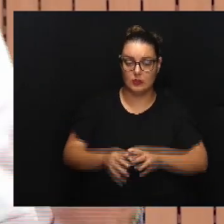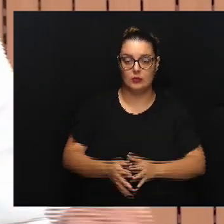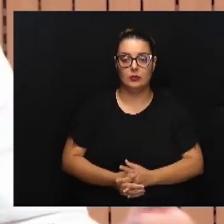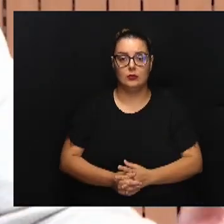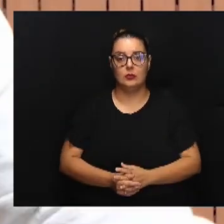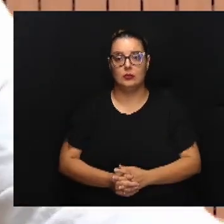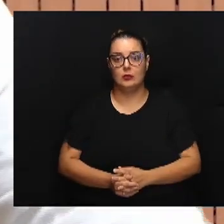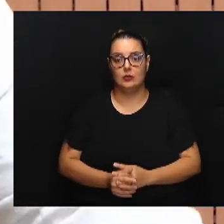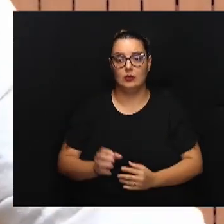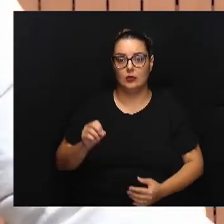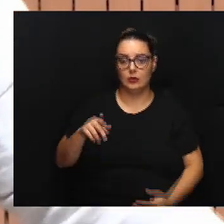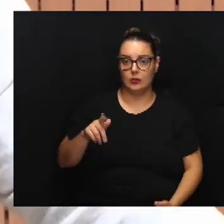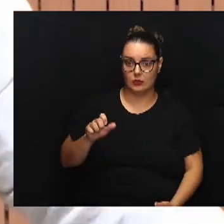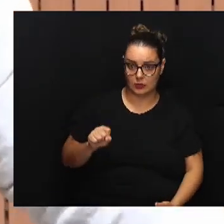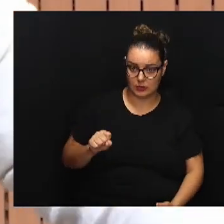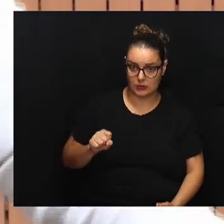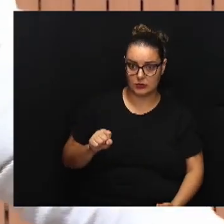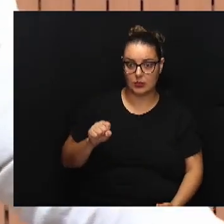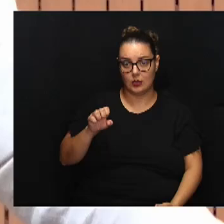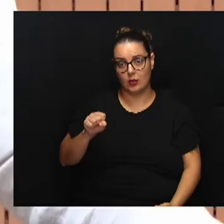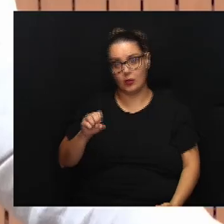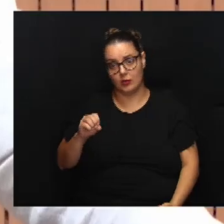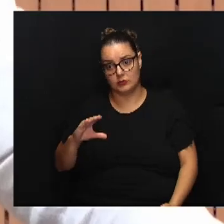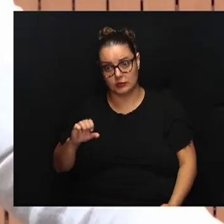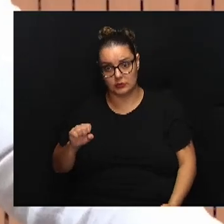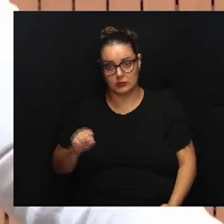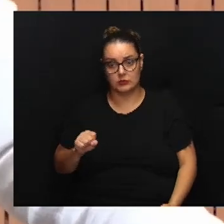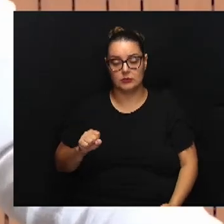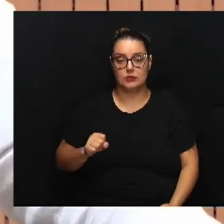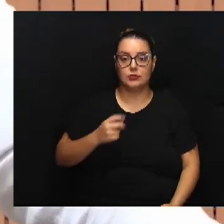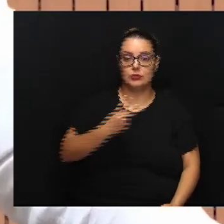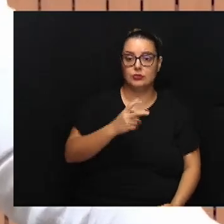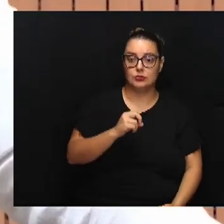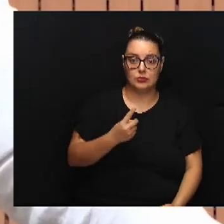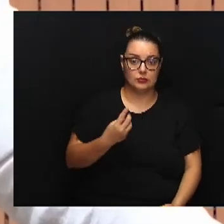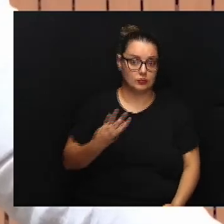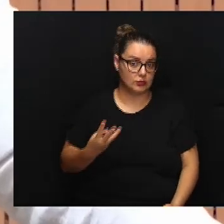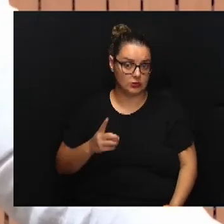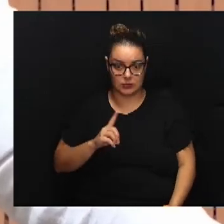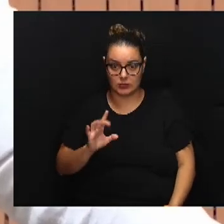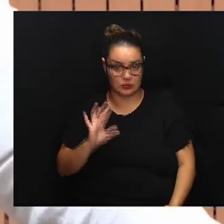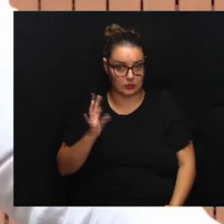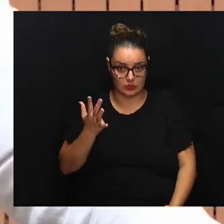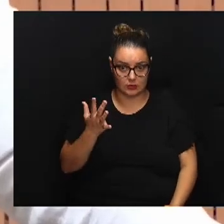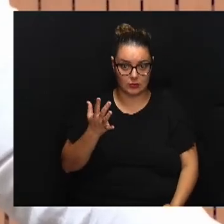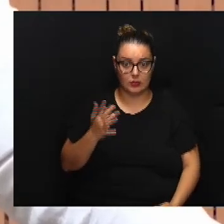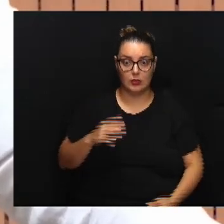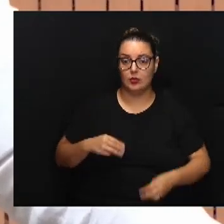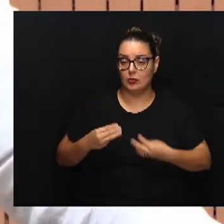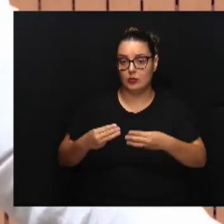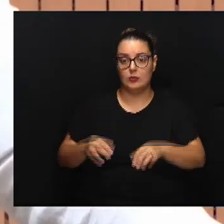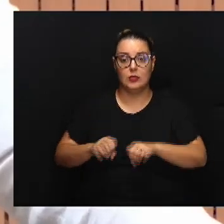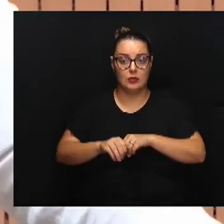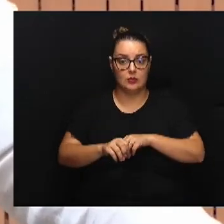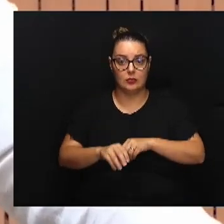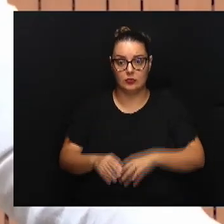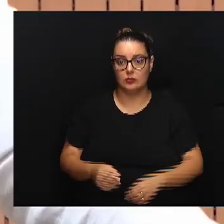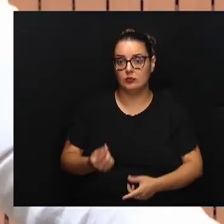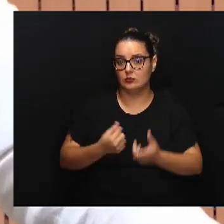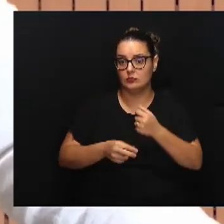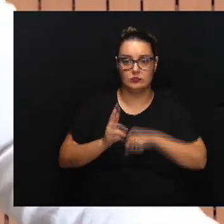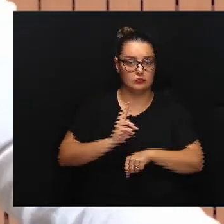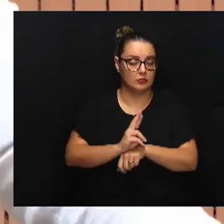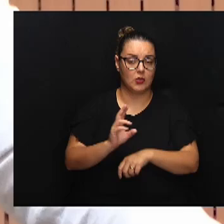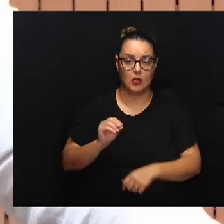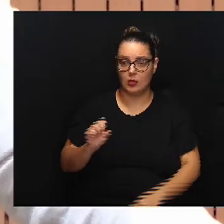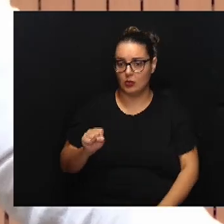ONGs, agora OSCs, né? E isso, desde 2013, não acontece. O Ministério da Educação não repassa recursos para nenhuma OSCs